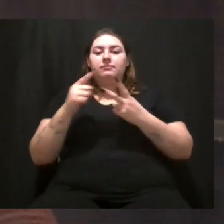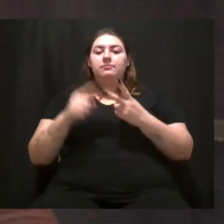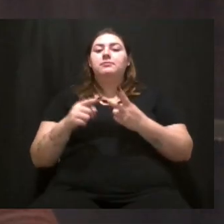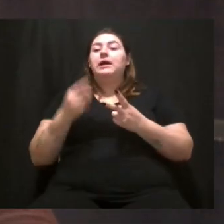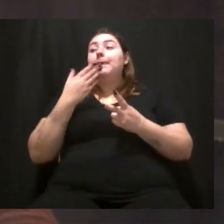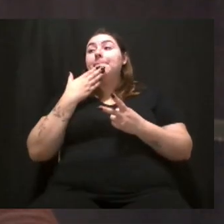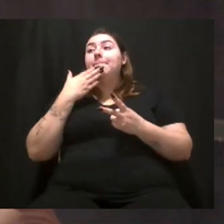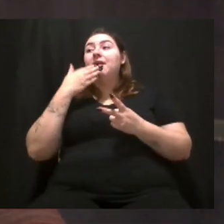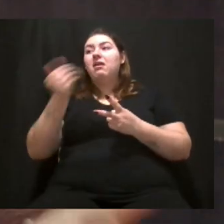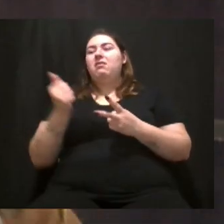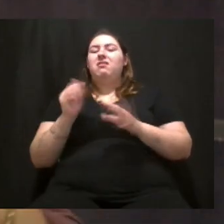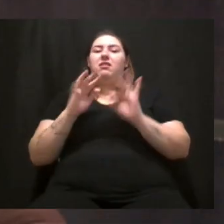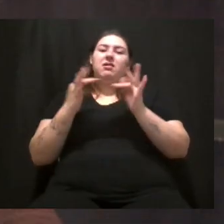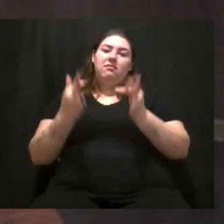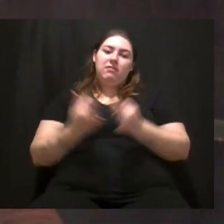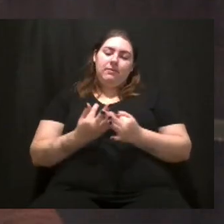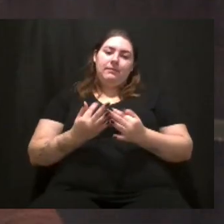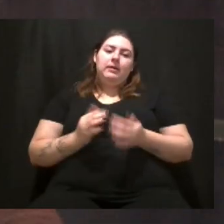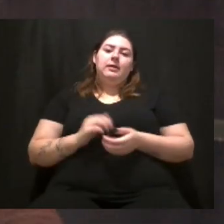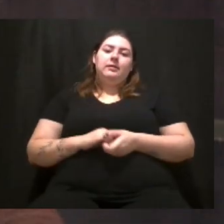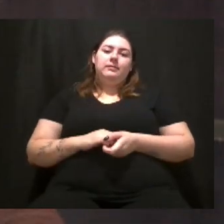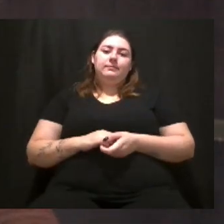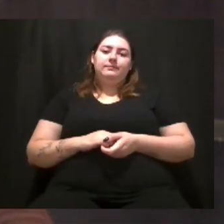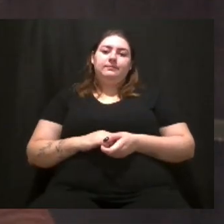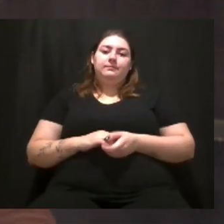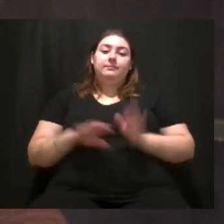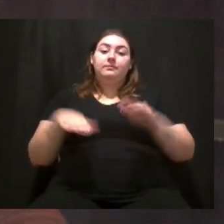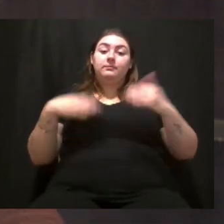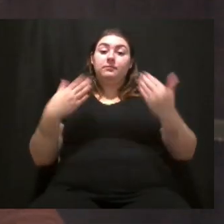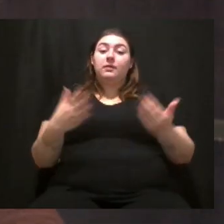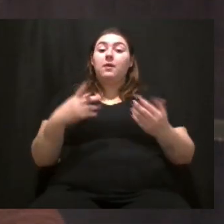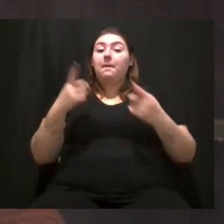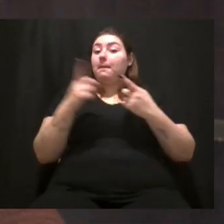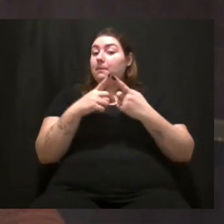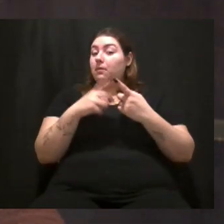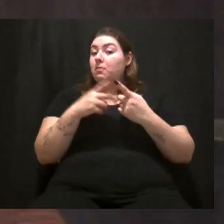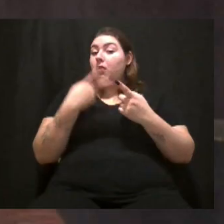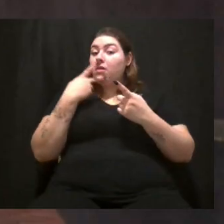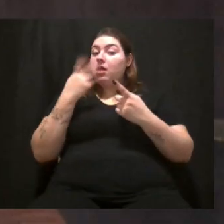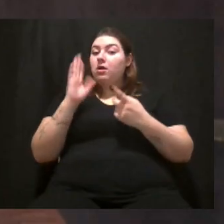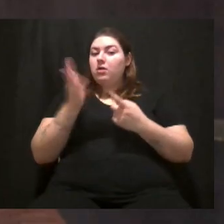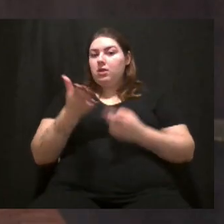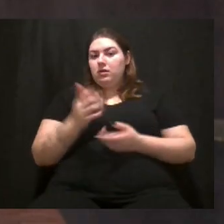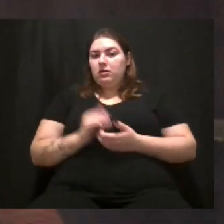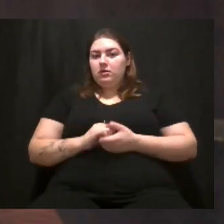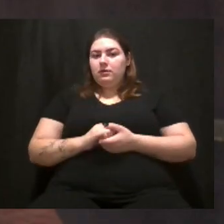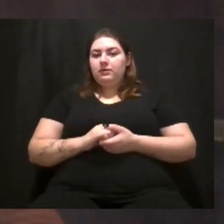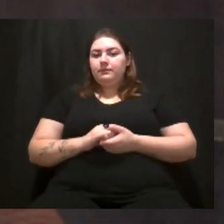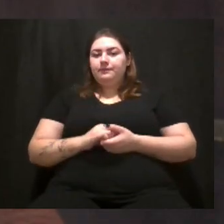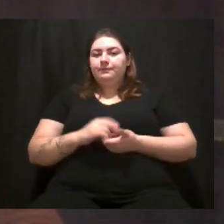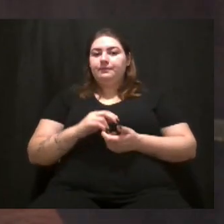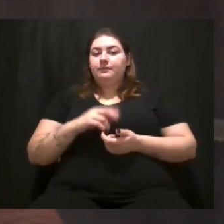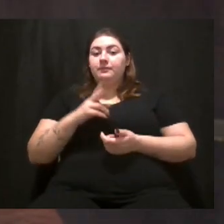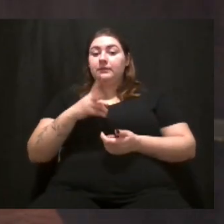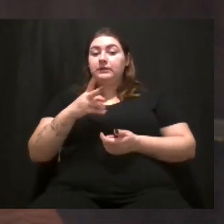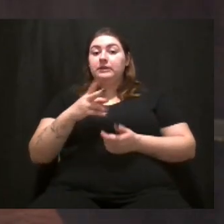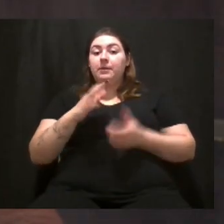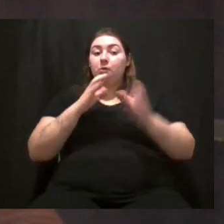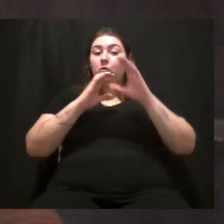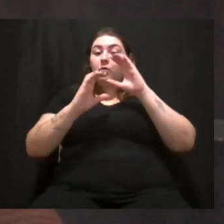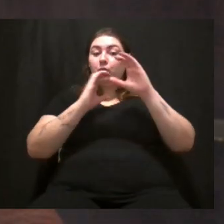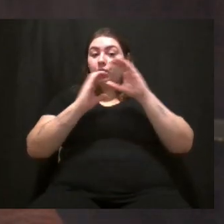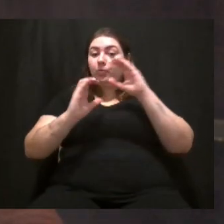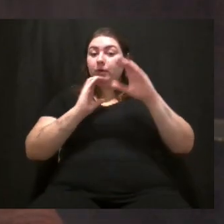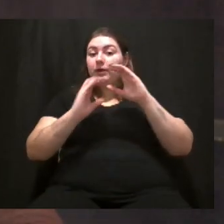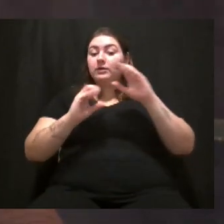familiar. Então, vem aquela primeira fala que a gente falou, né? Sobre sempre trabalhar a comunicação e a autoestima, né? Porque